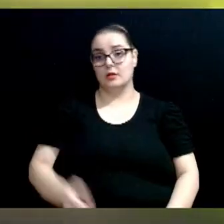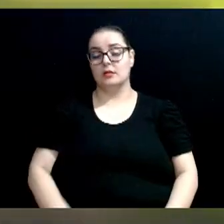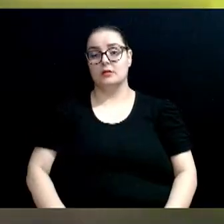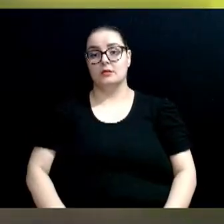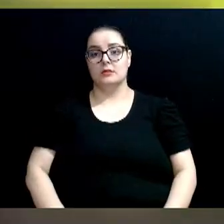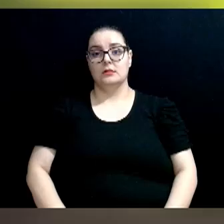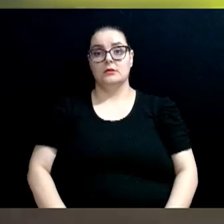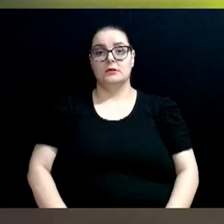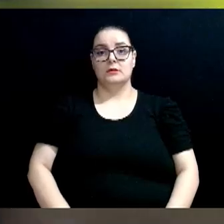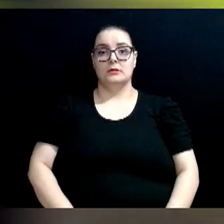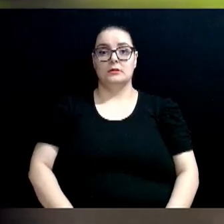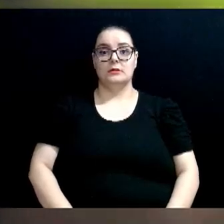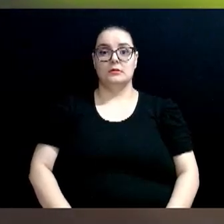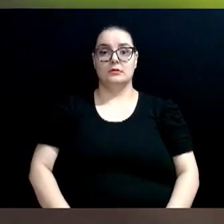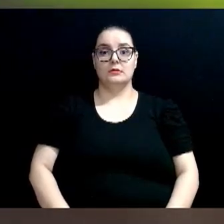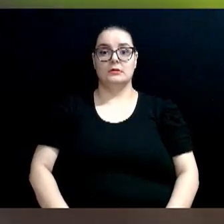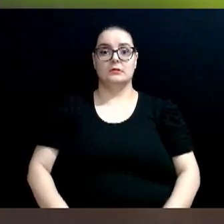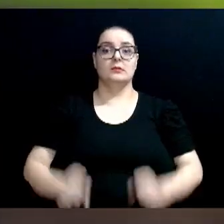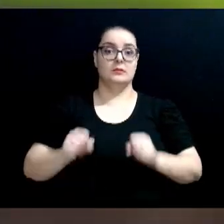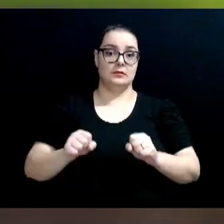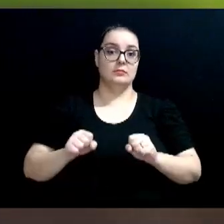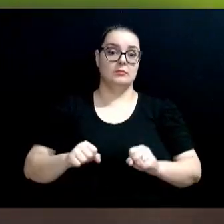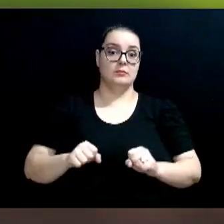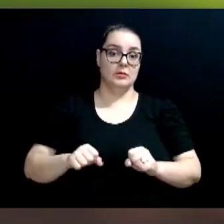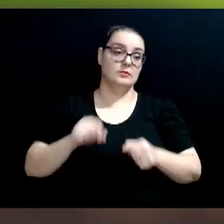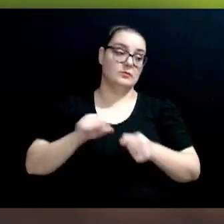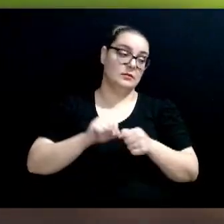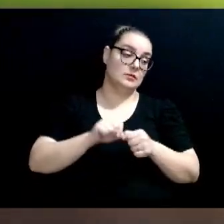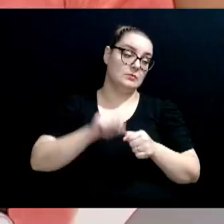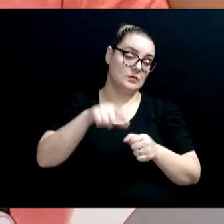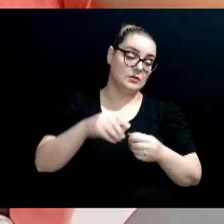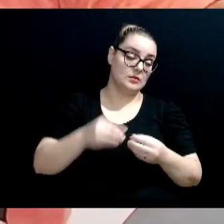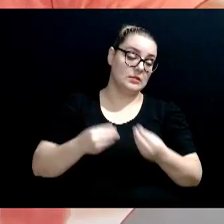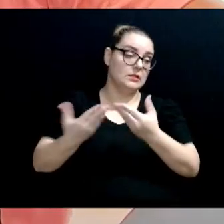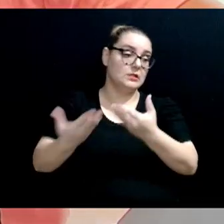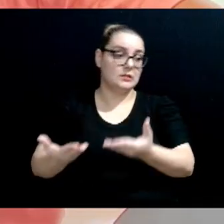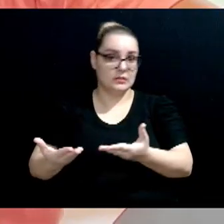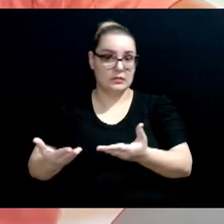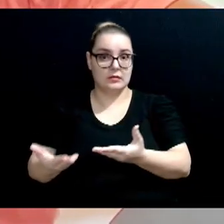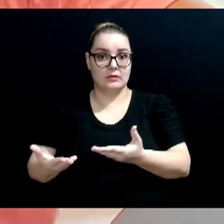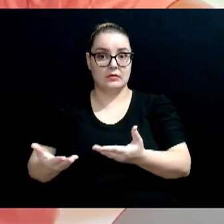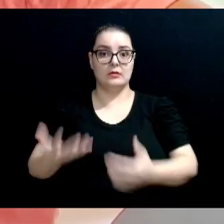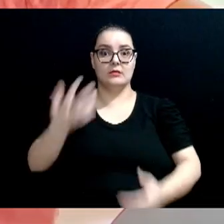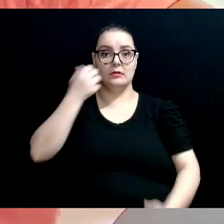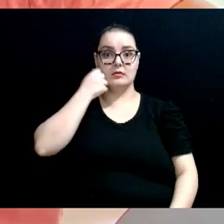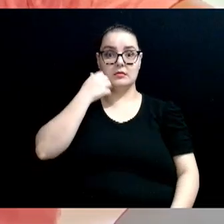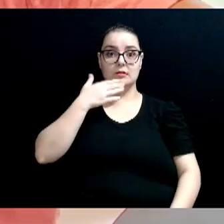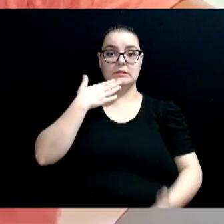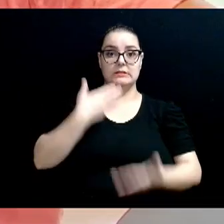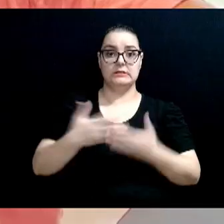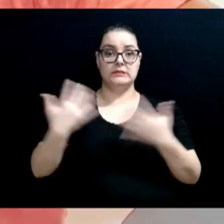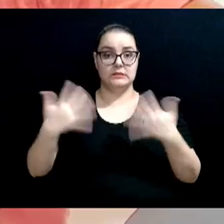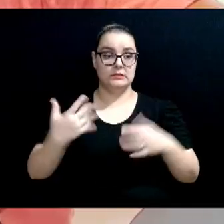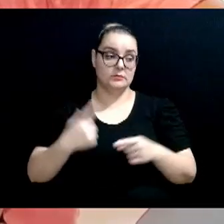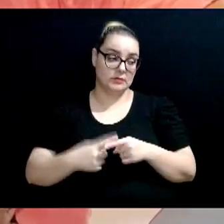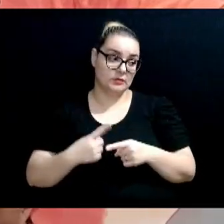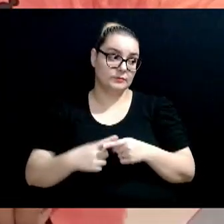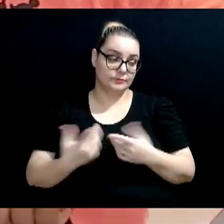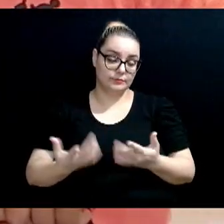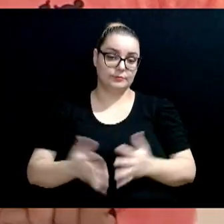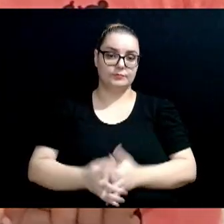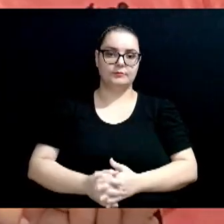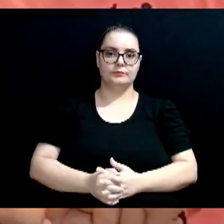Que pode motivar uma devolução. E uma coisa que me deixou muito chocada, na verdade, porque nós temos